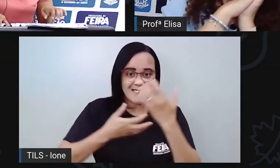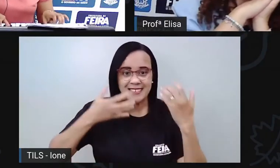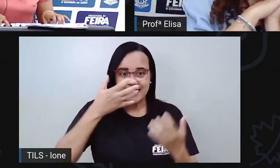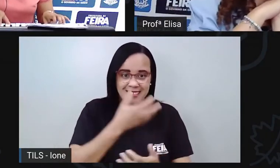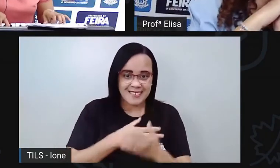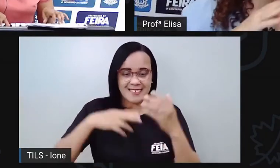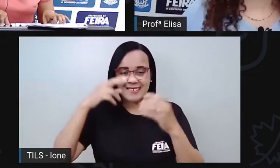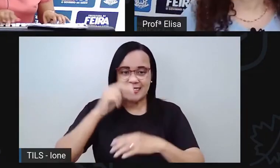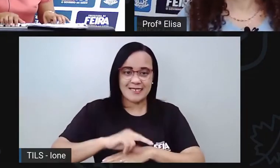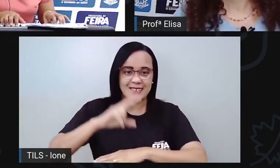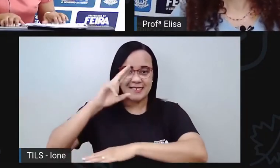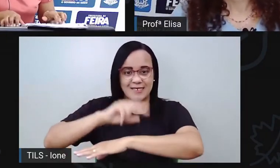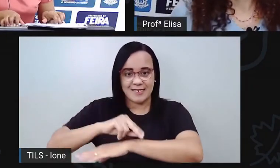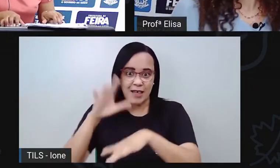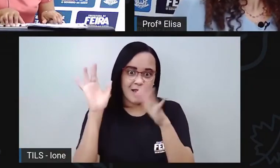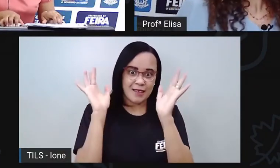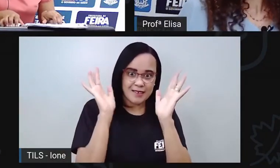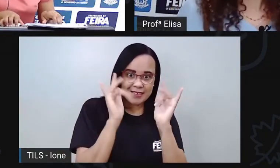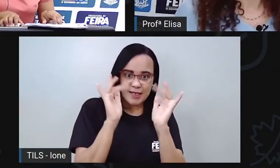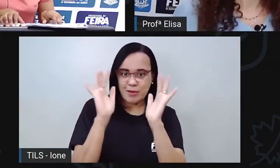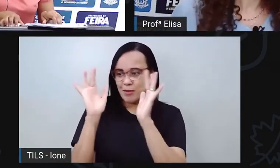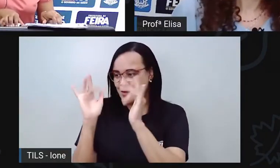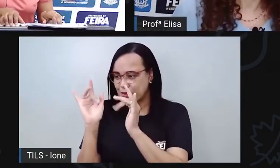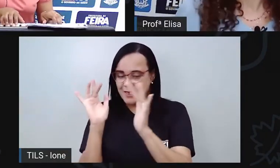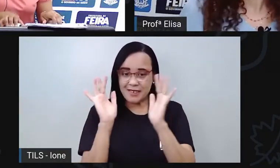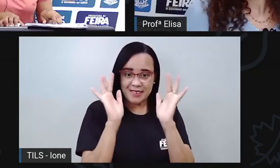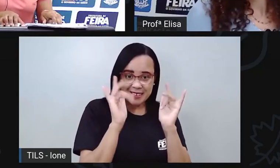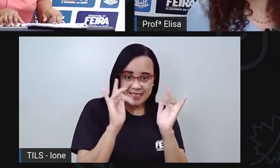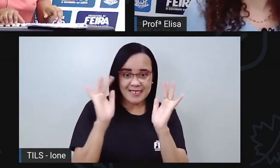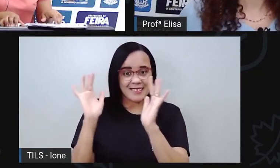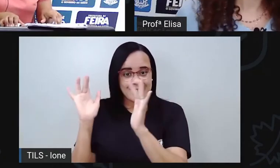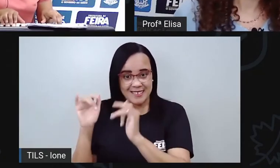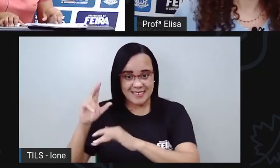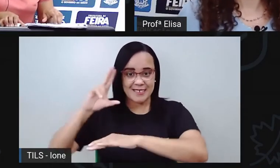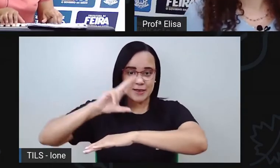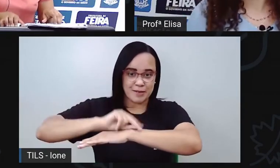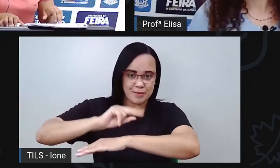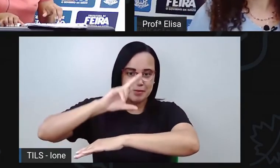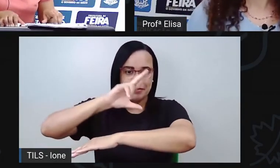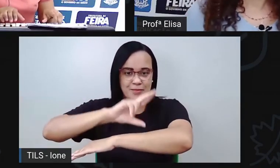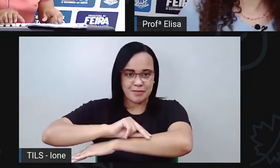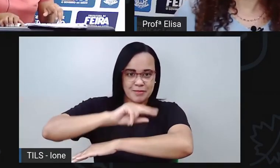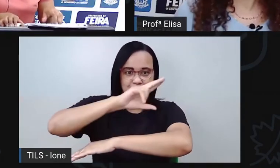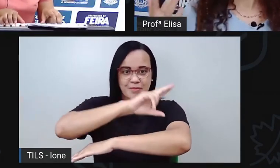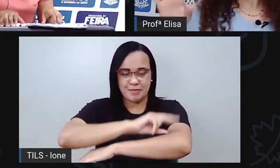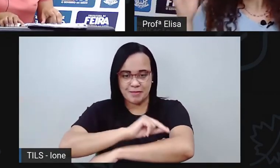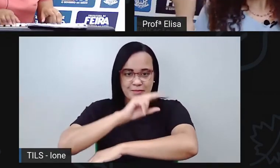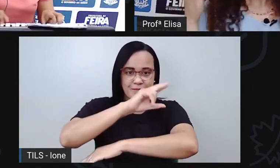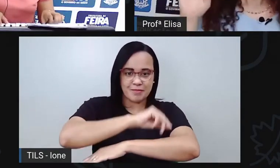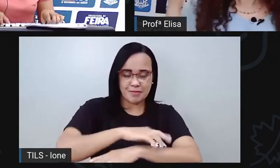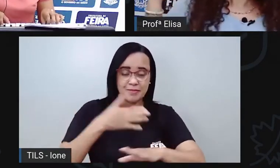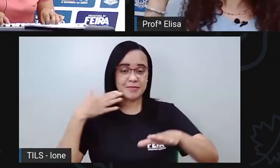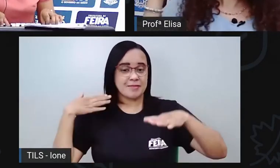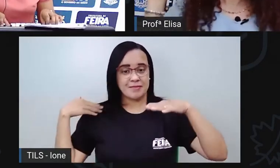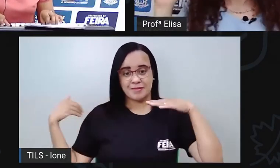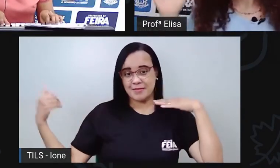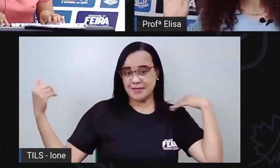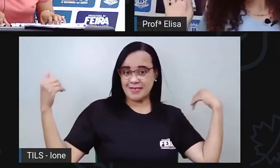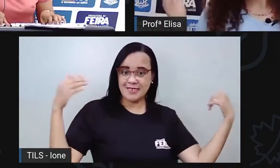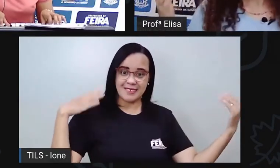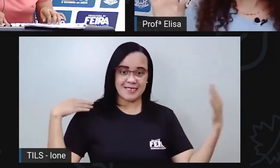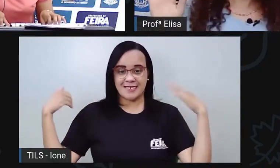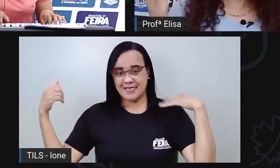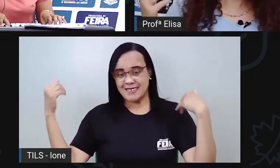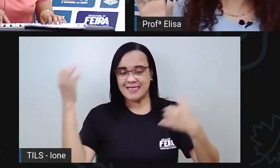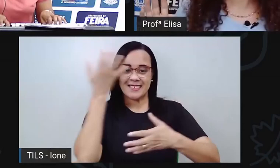ele canta para namorar e ele canta para pastilha laiá